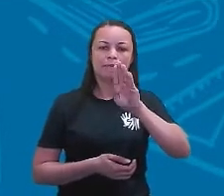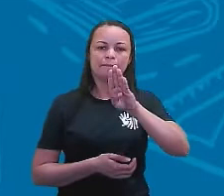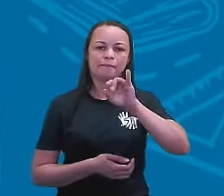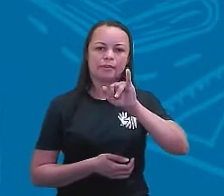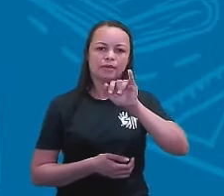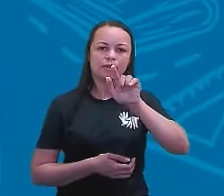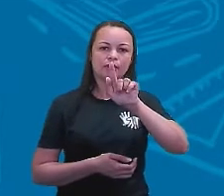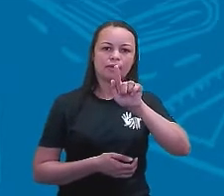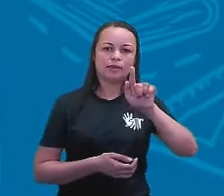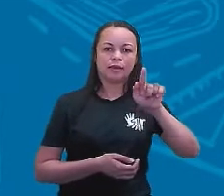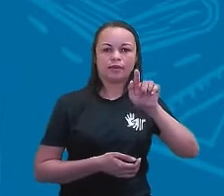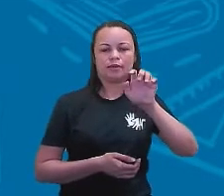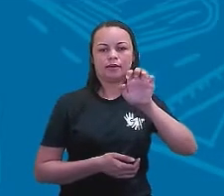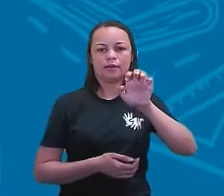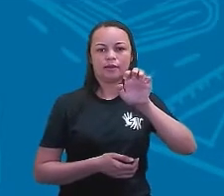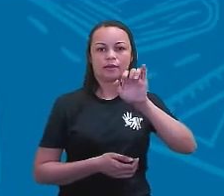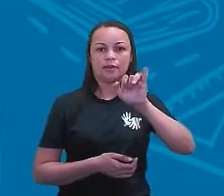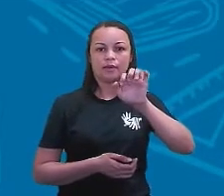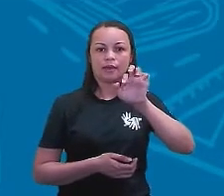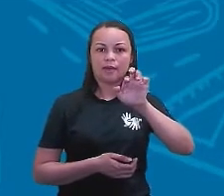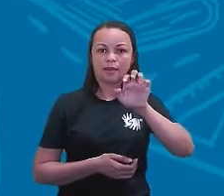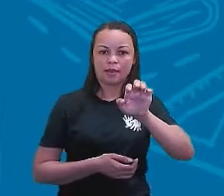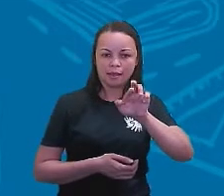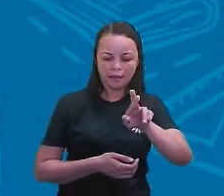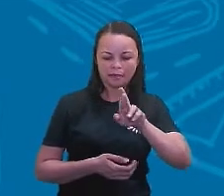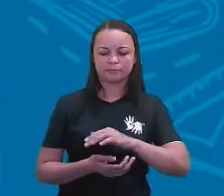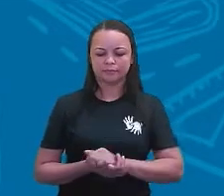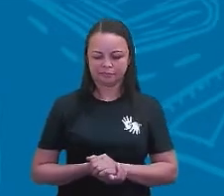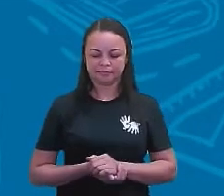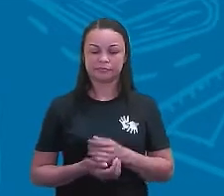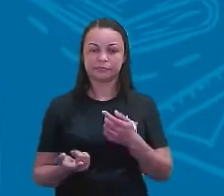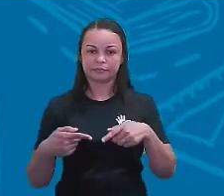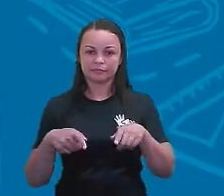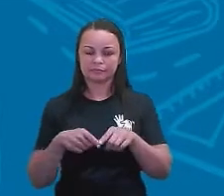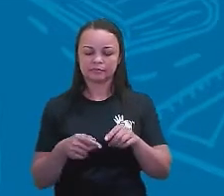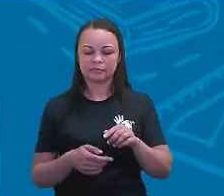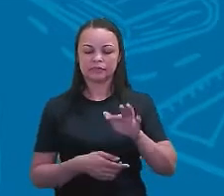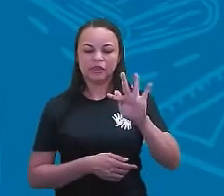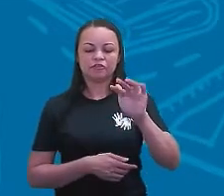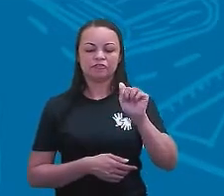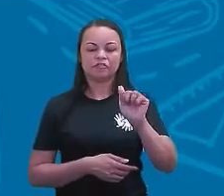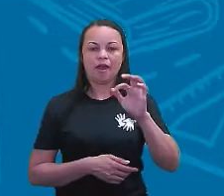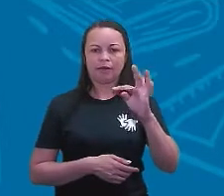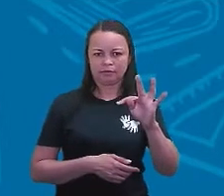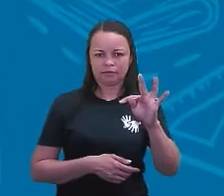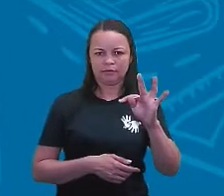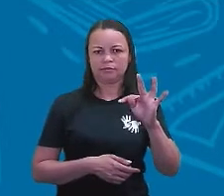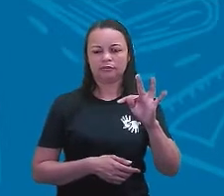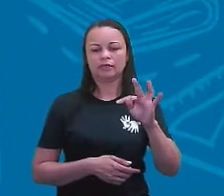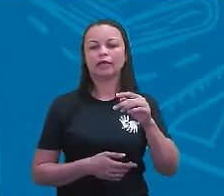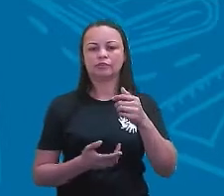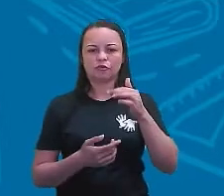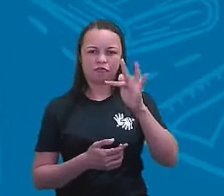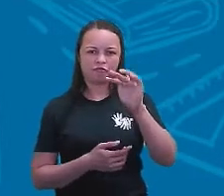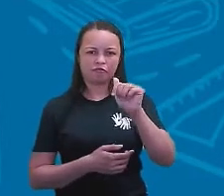Bigger, mais a palavrinha than. Sempre esse than vai acompanhar, tá? Fat, mesma coisa.